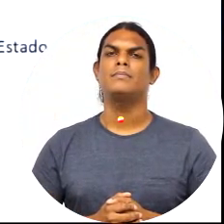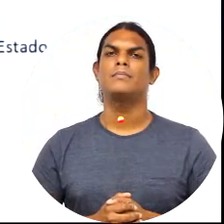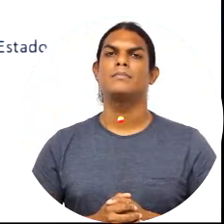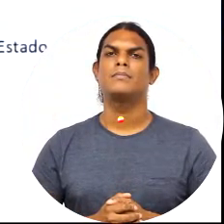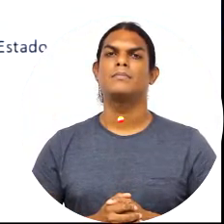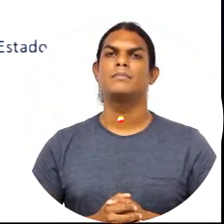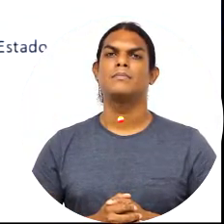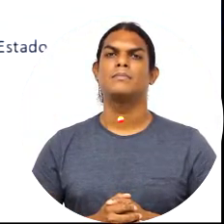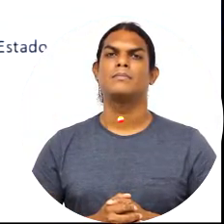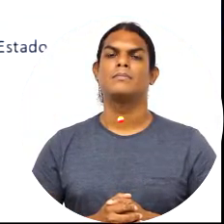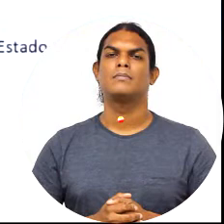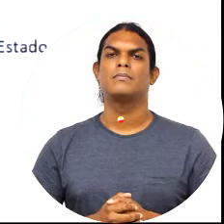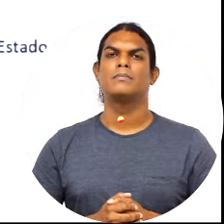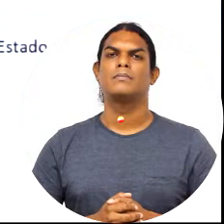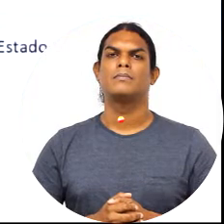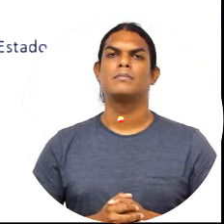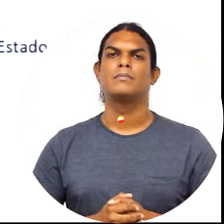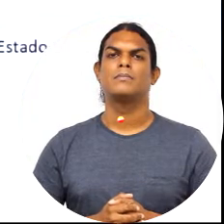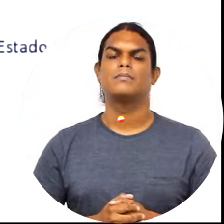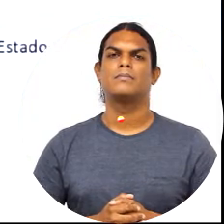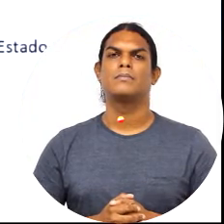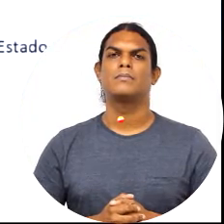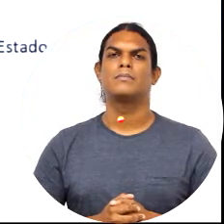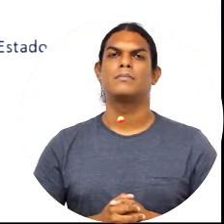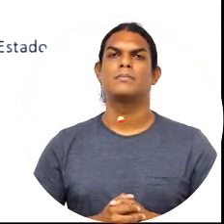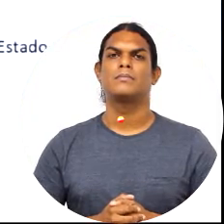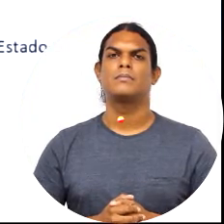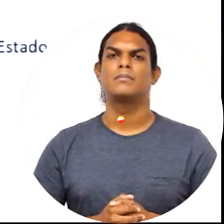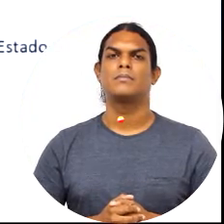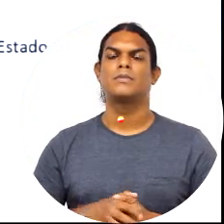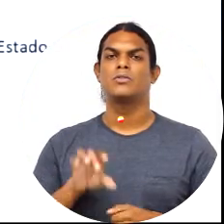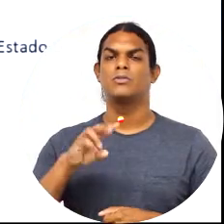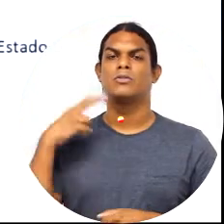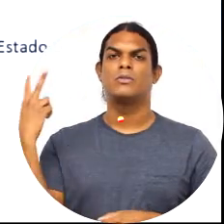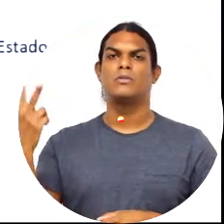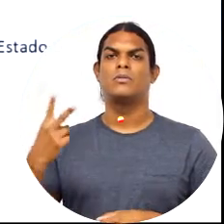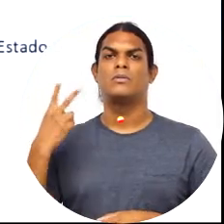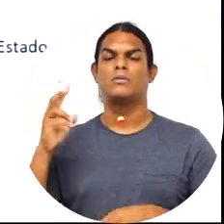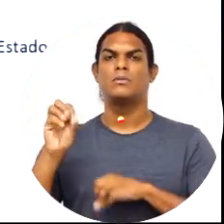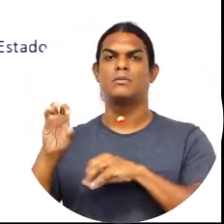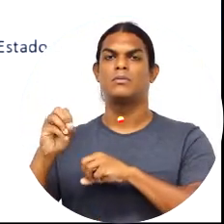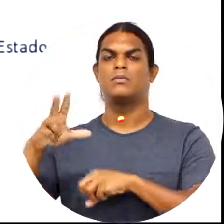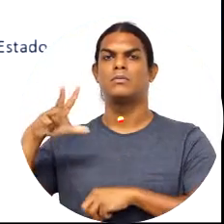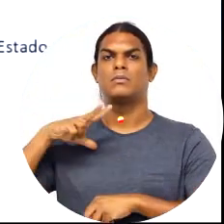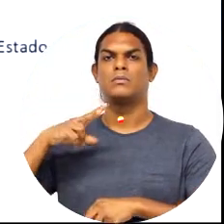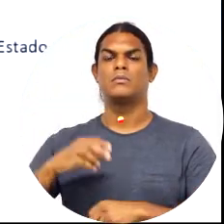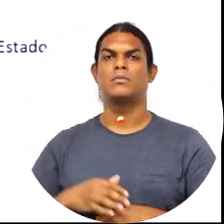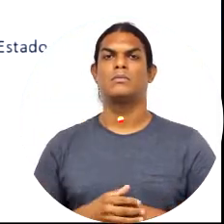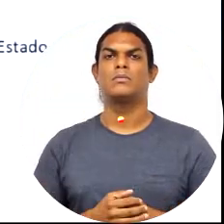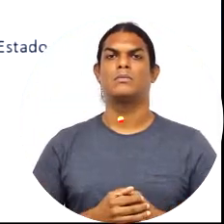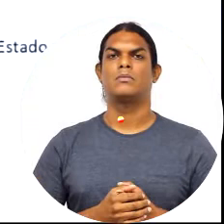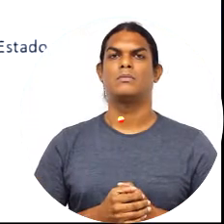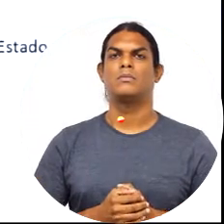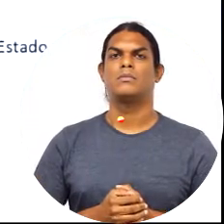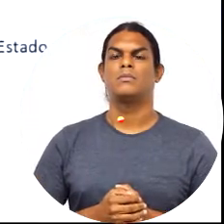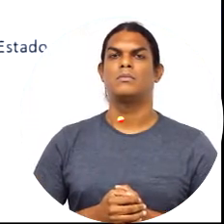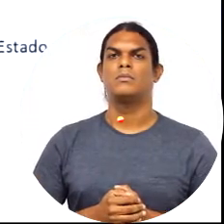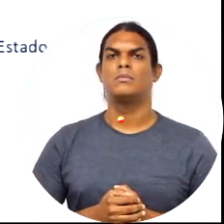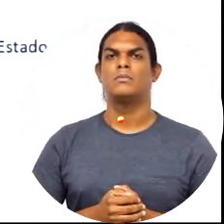ensino público sendo relegado a zero e o ensino particular sendo valorizado pela própria Constituição da